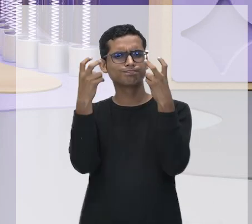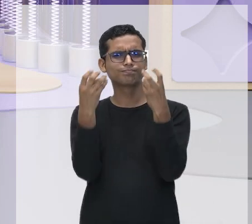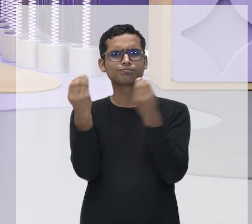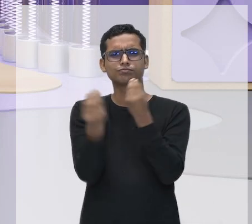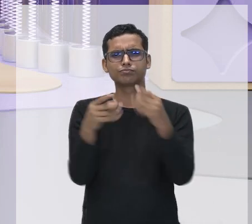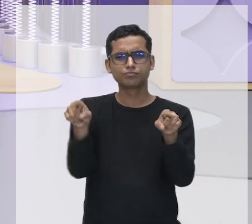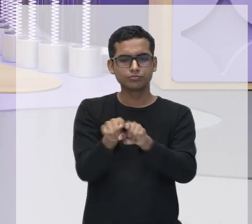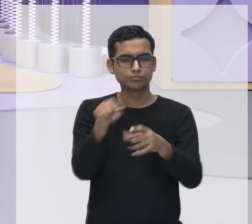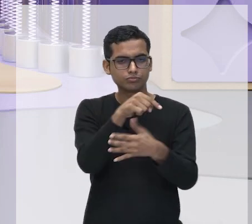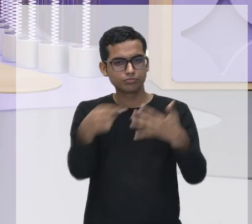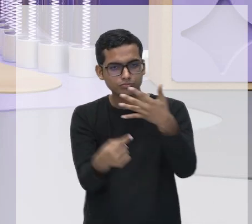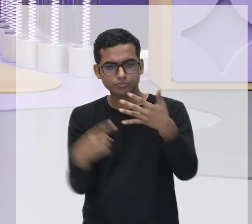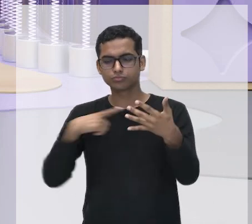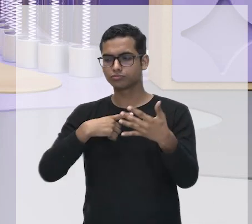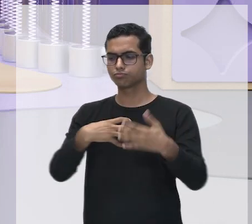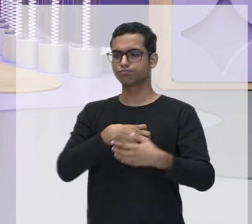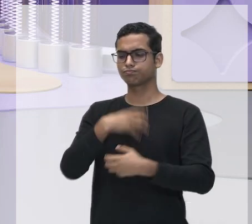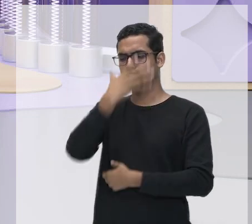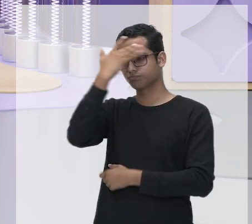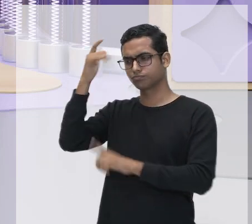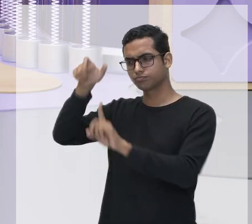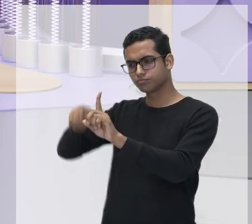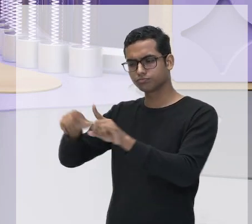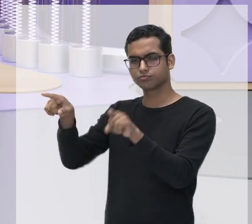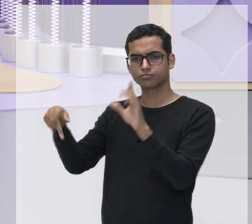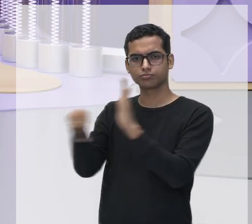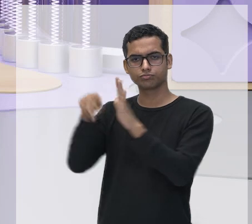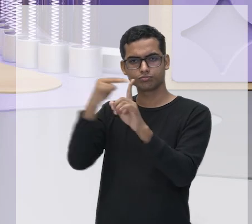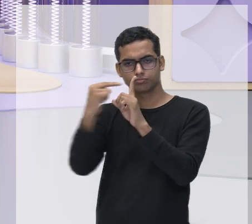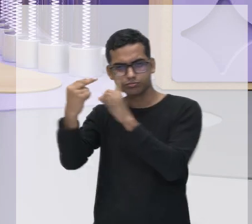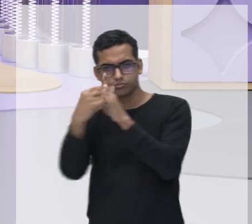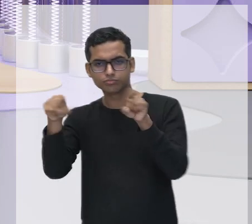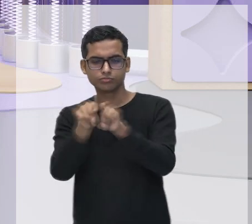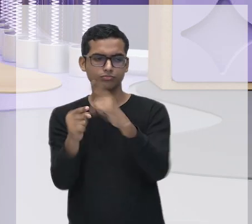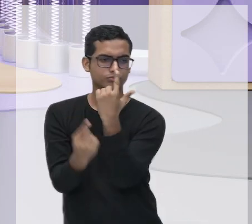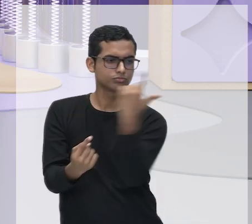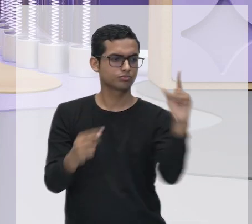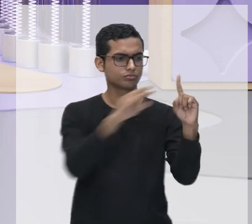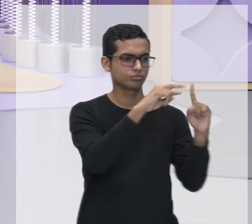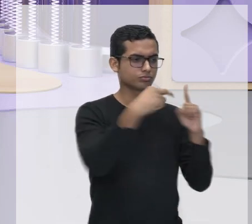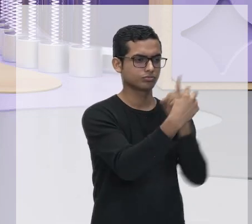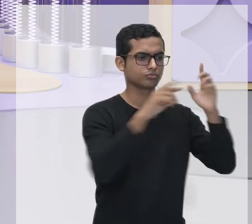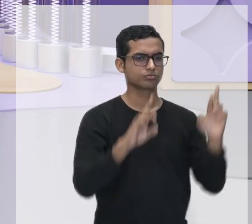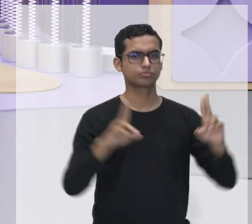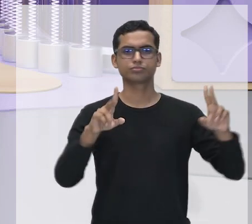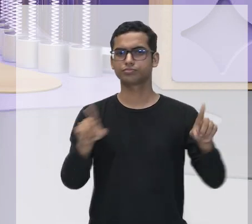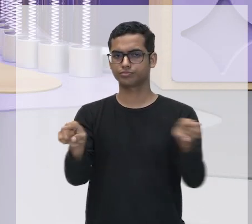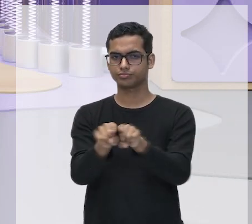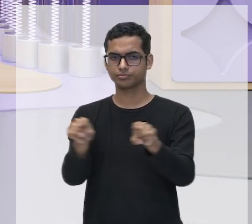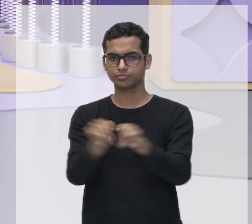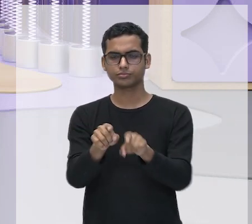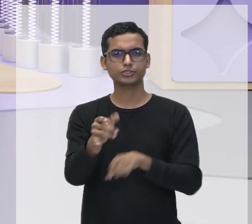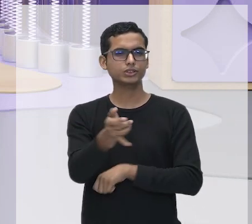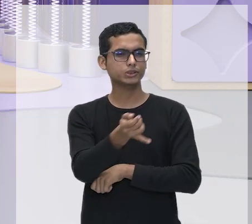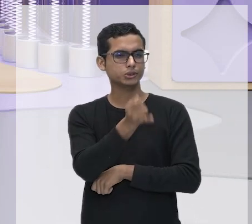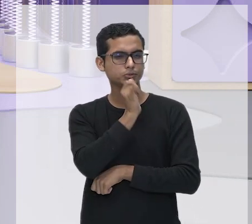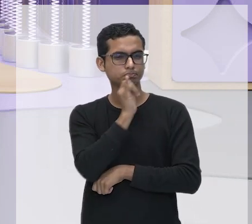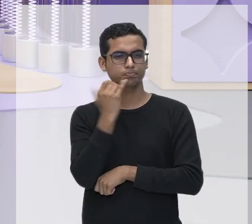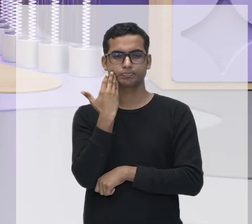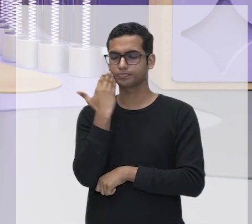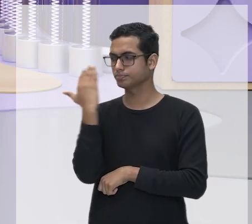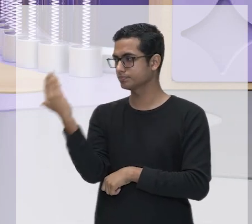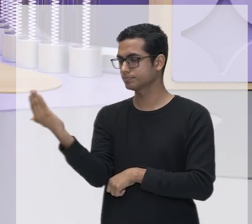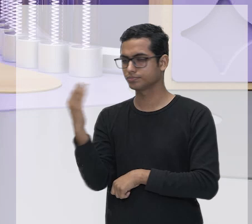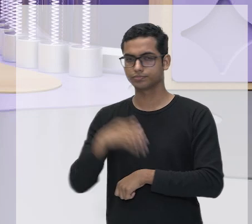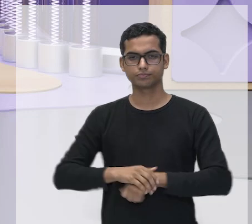de um jeito, outras pessoas podem perceber as coisas de outro jeito. E como exemplos de